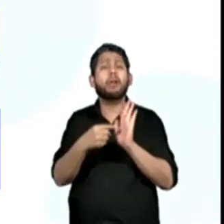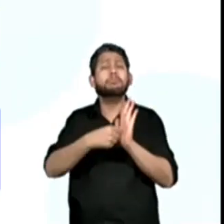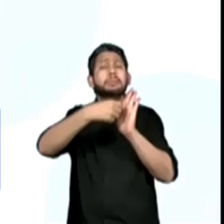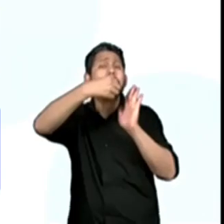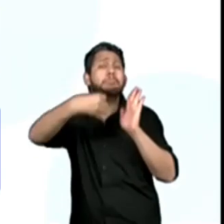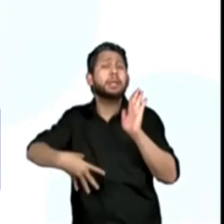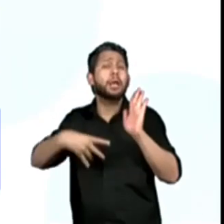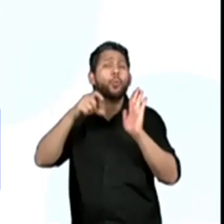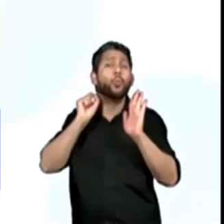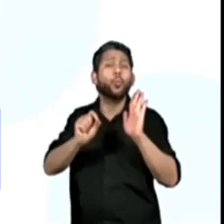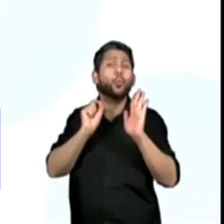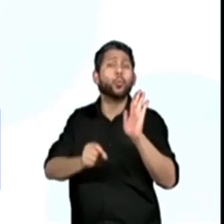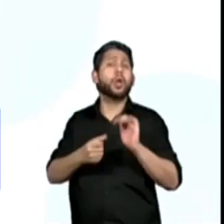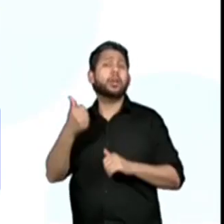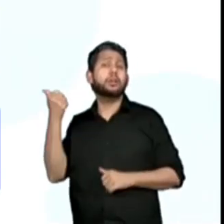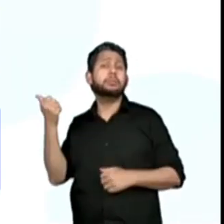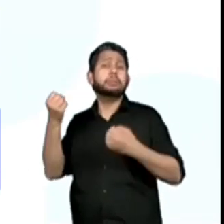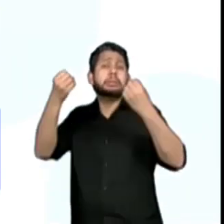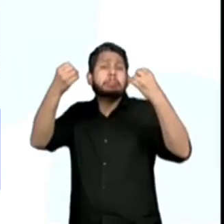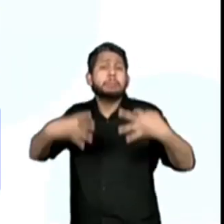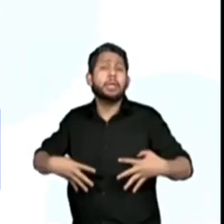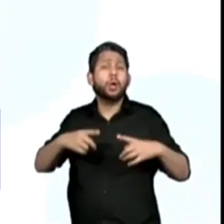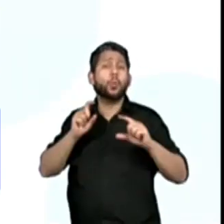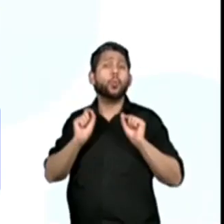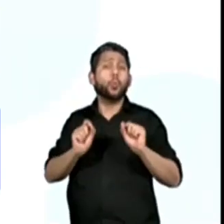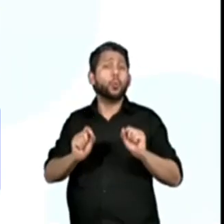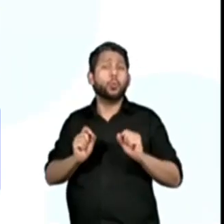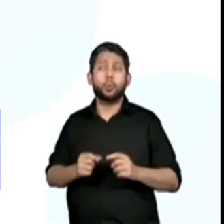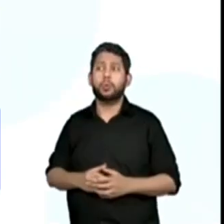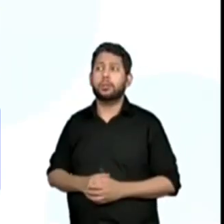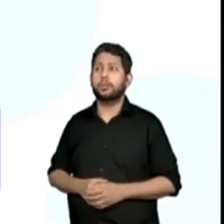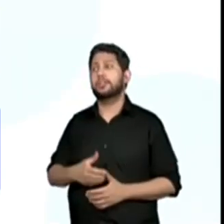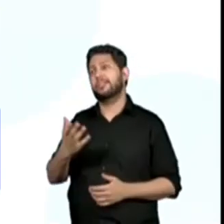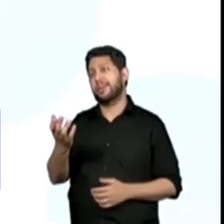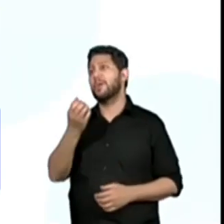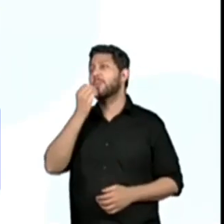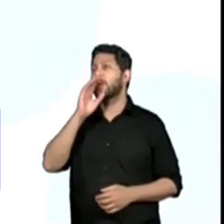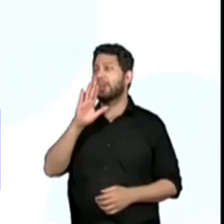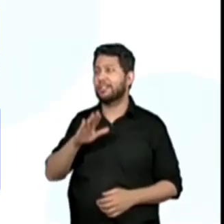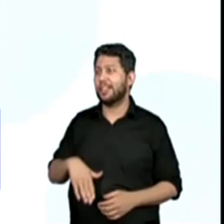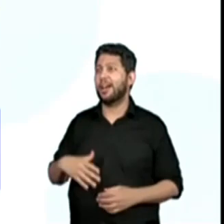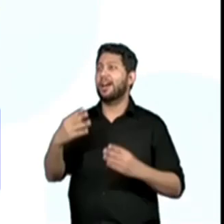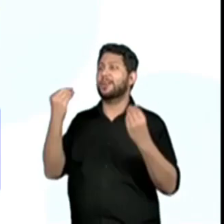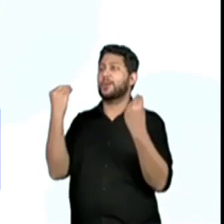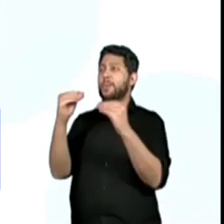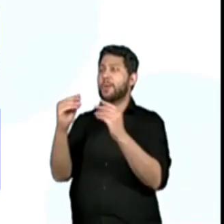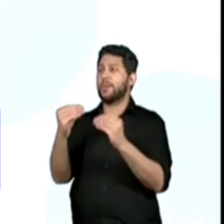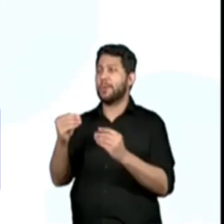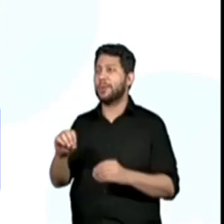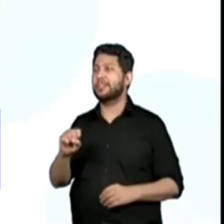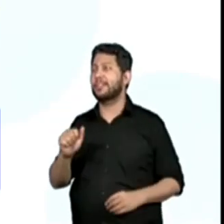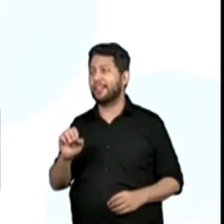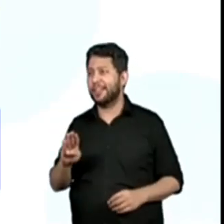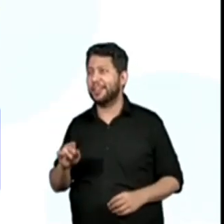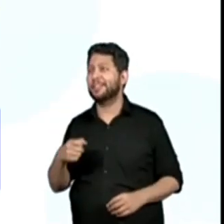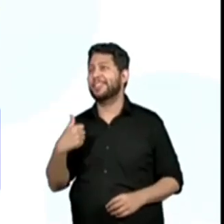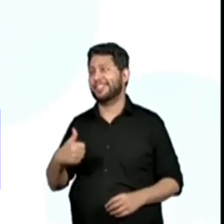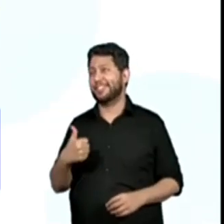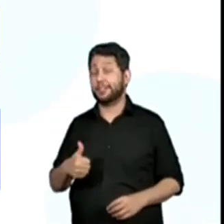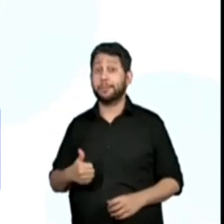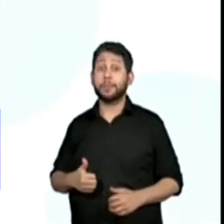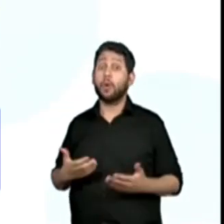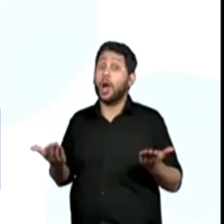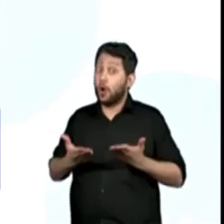se trata essa tirinha? Esse pessoal chegou no Boa Tarde, já falando um monte de coisa do Saeb, e a